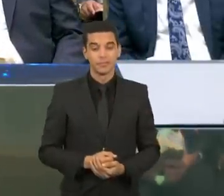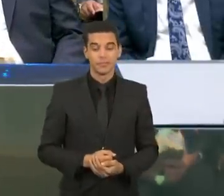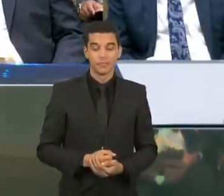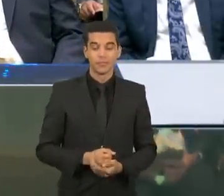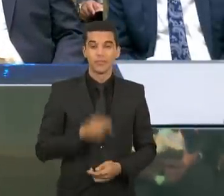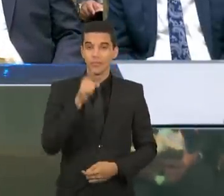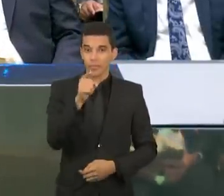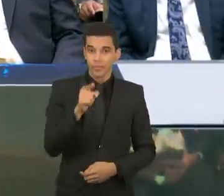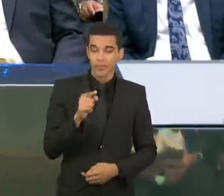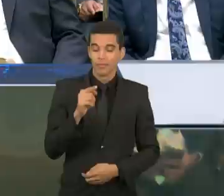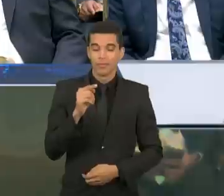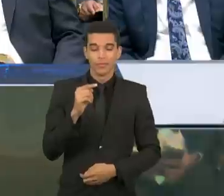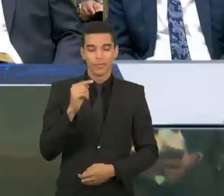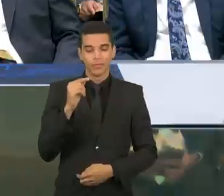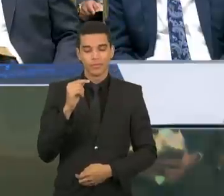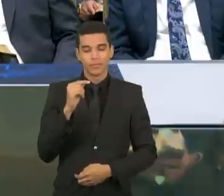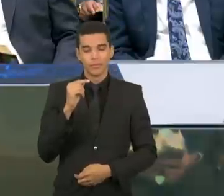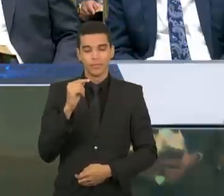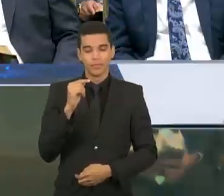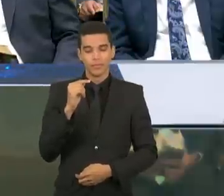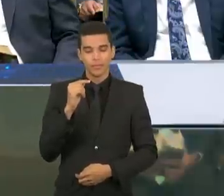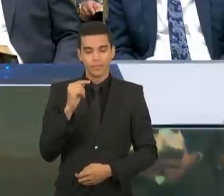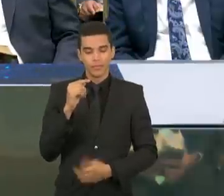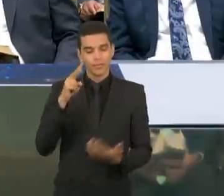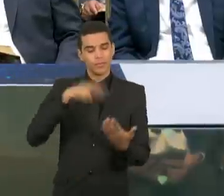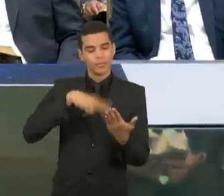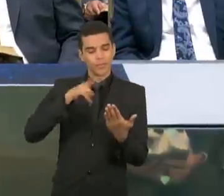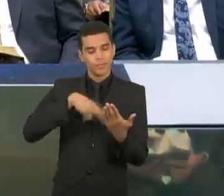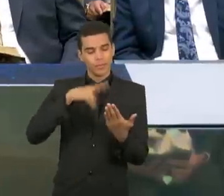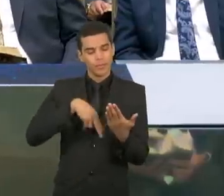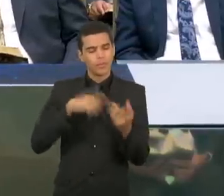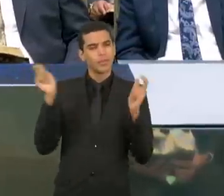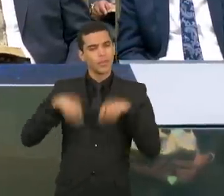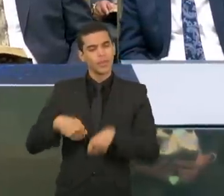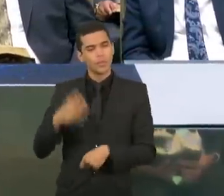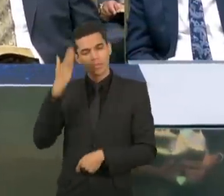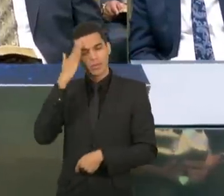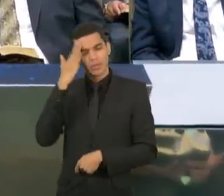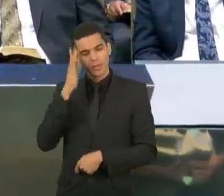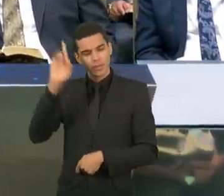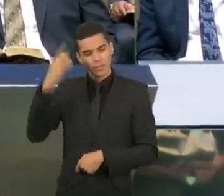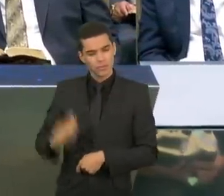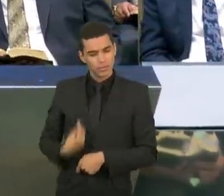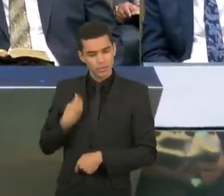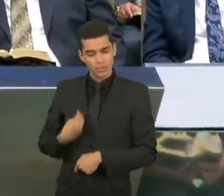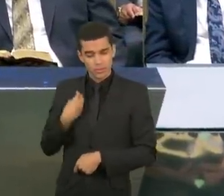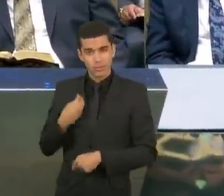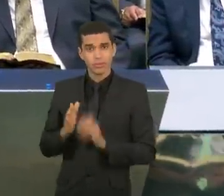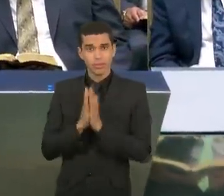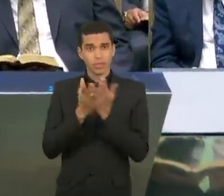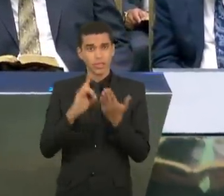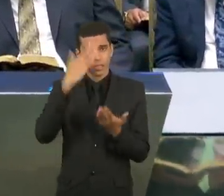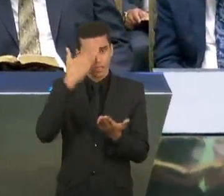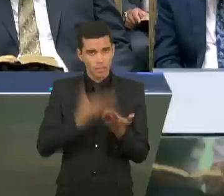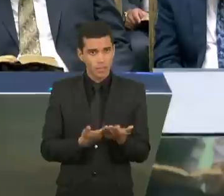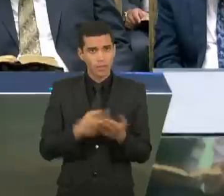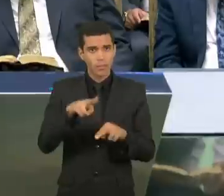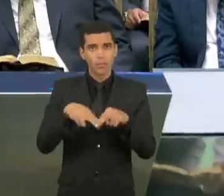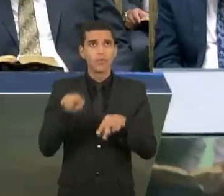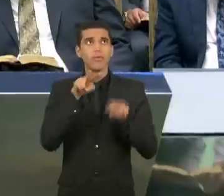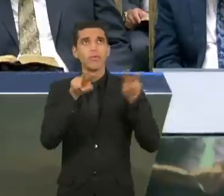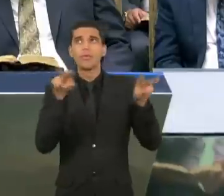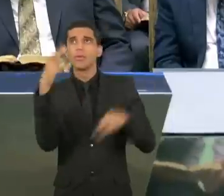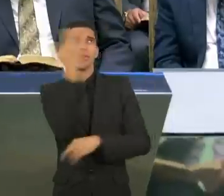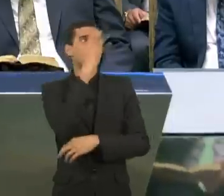Quando você olha, é possível entender que Deus existe e crer nela para a sua revelação na natureza.